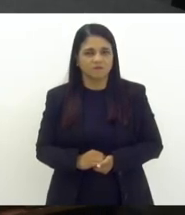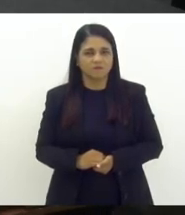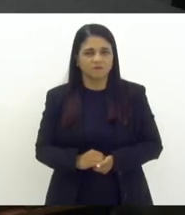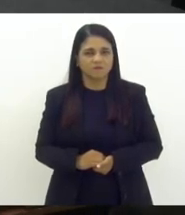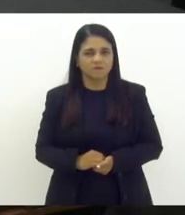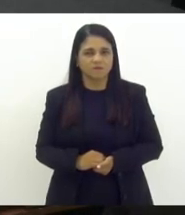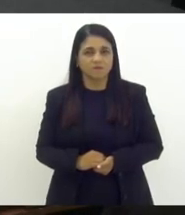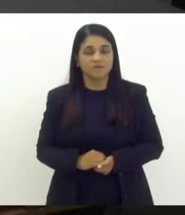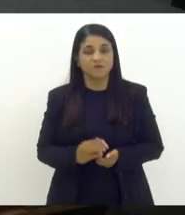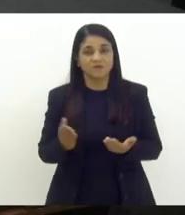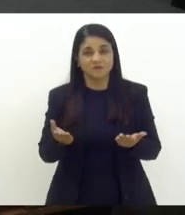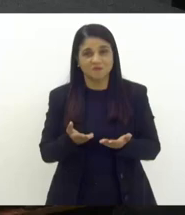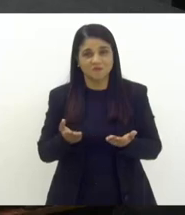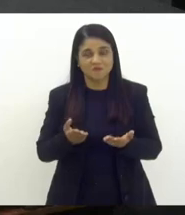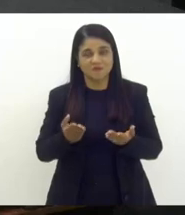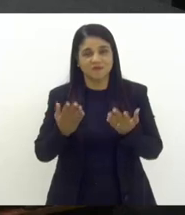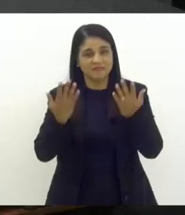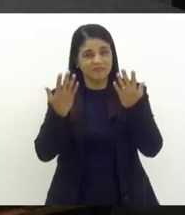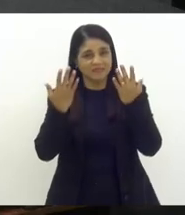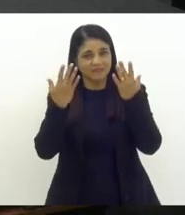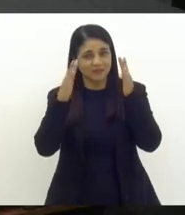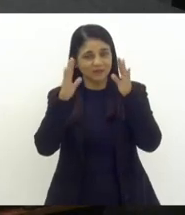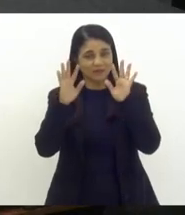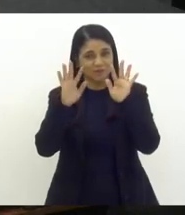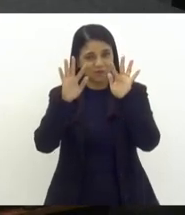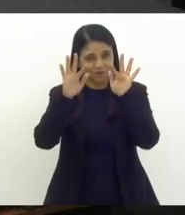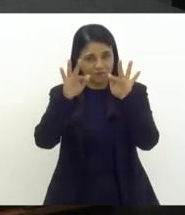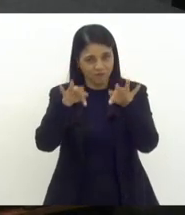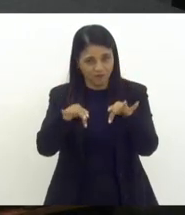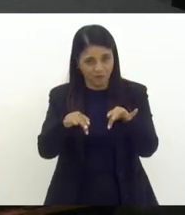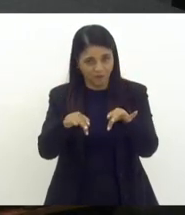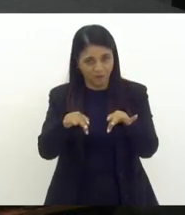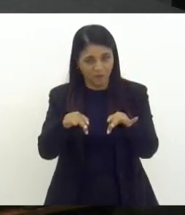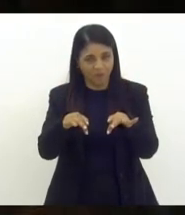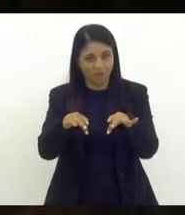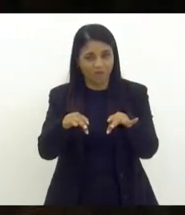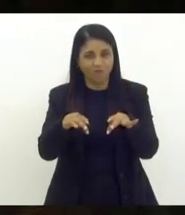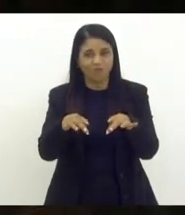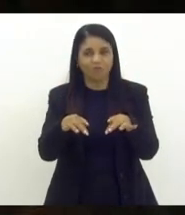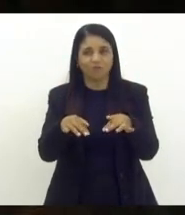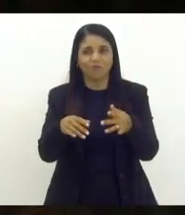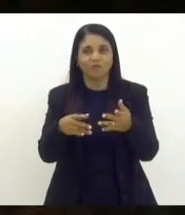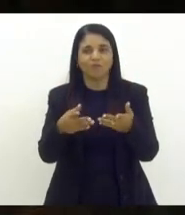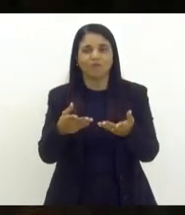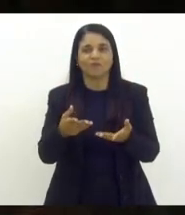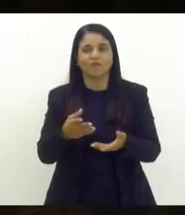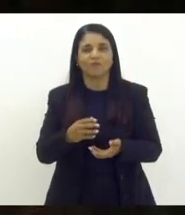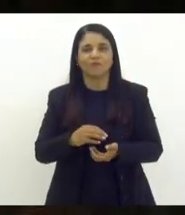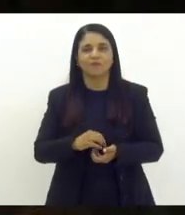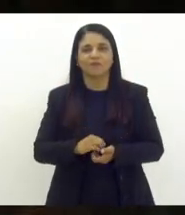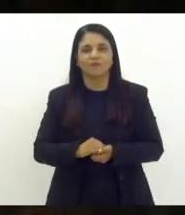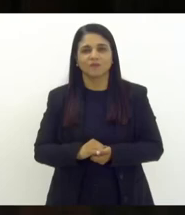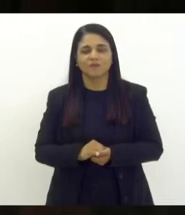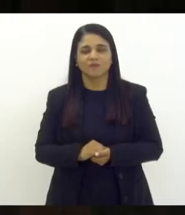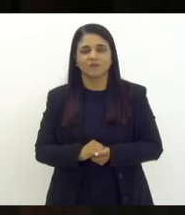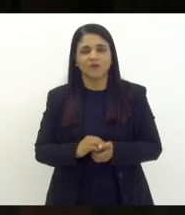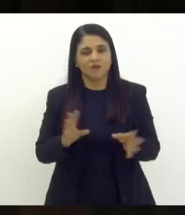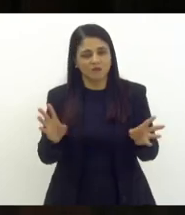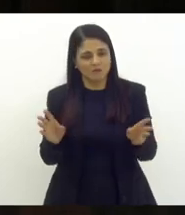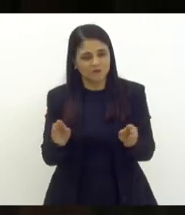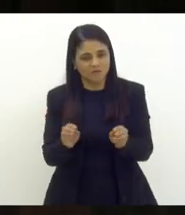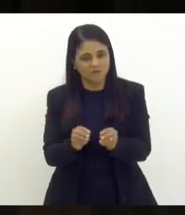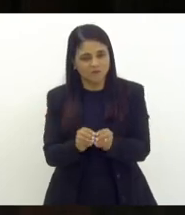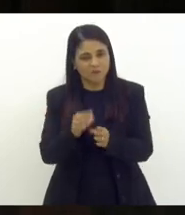partindo para a nossa saudação final quero aqui finalizando